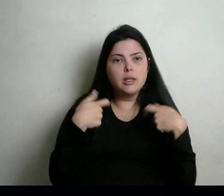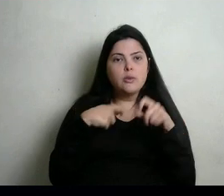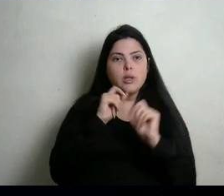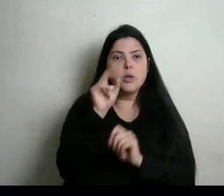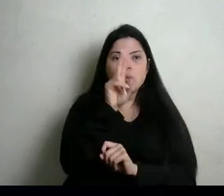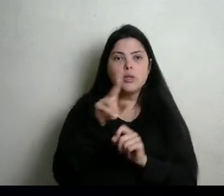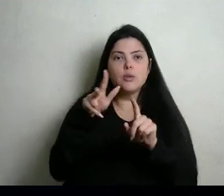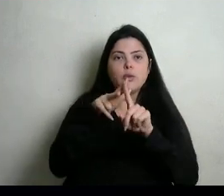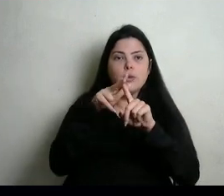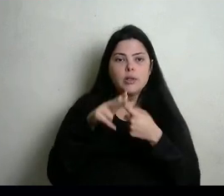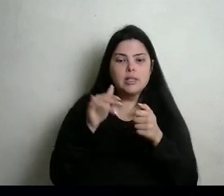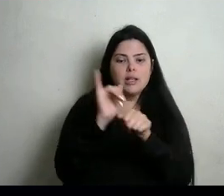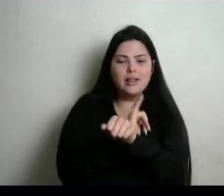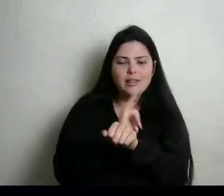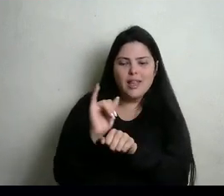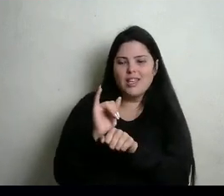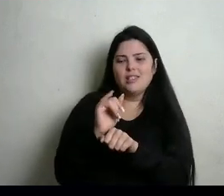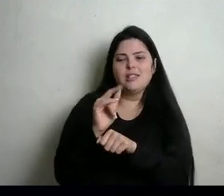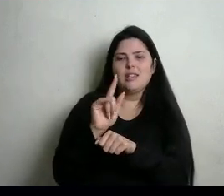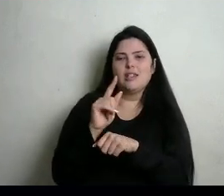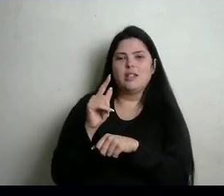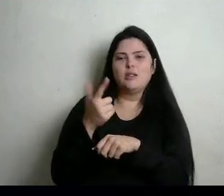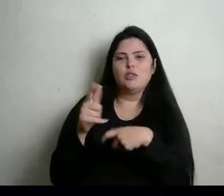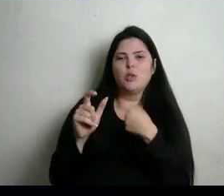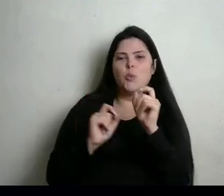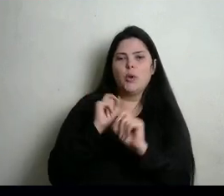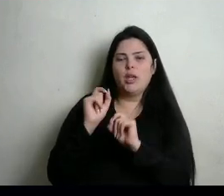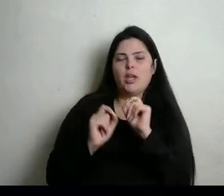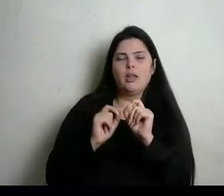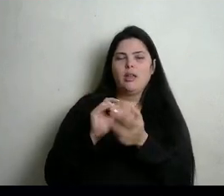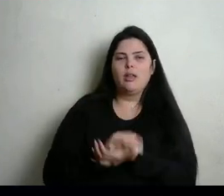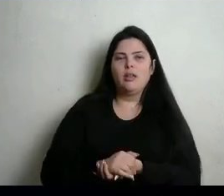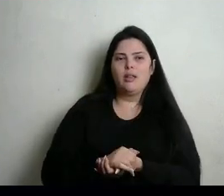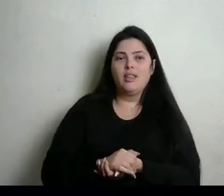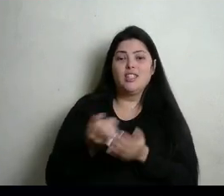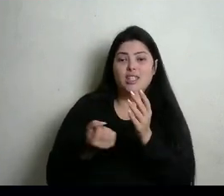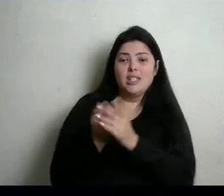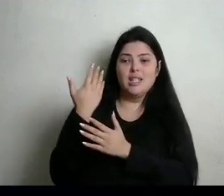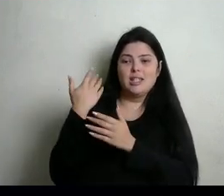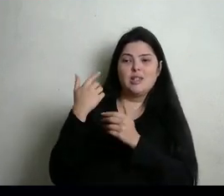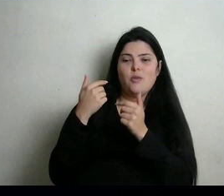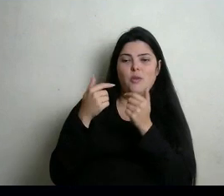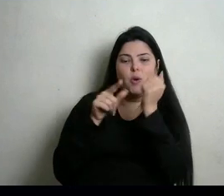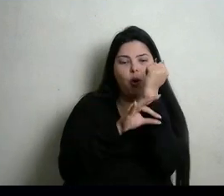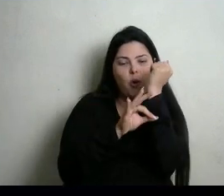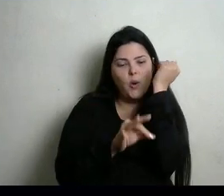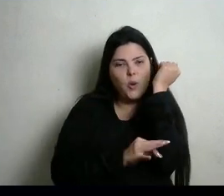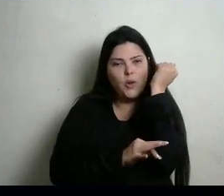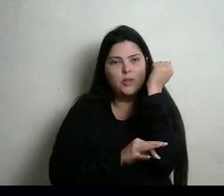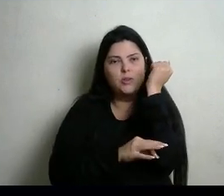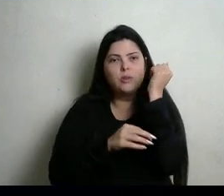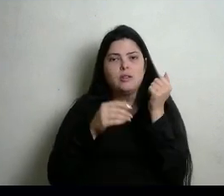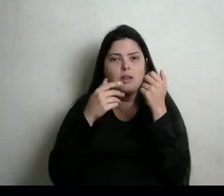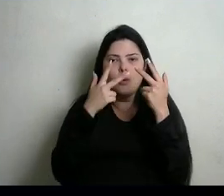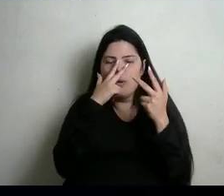que não são de geração de código. Mas mesmo assim, as pessoas que mais